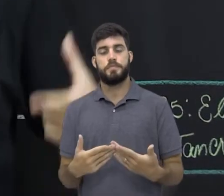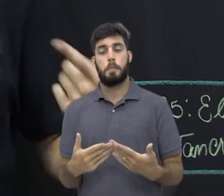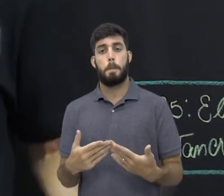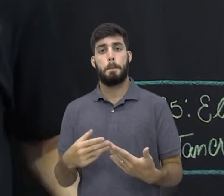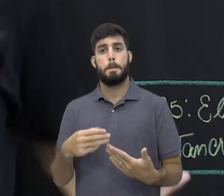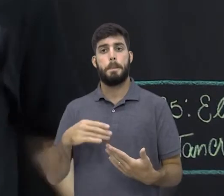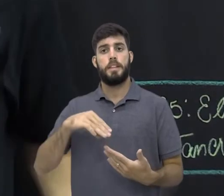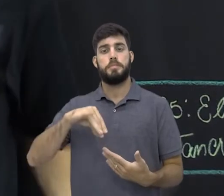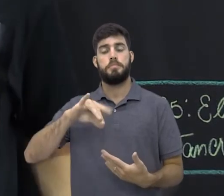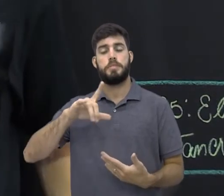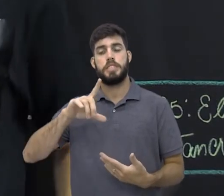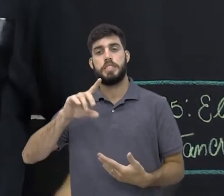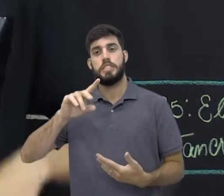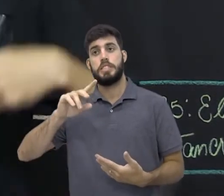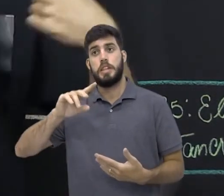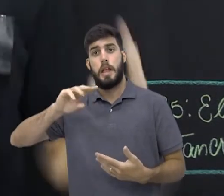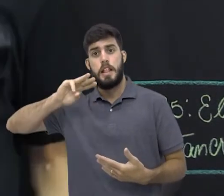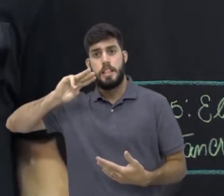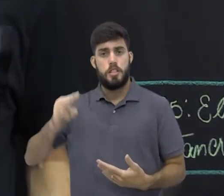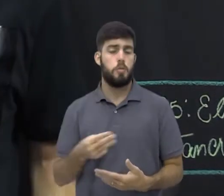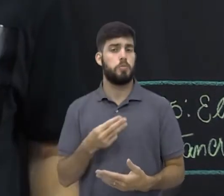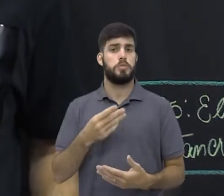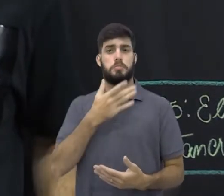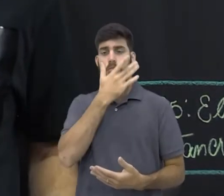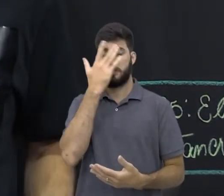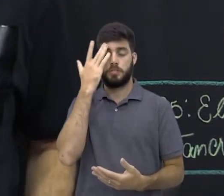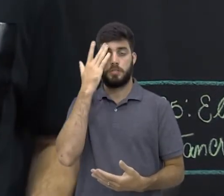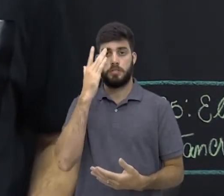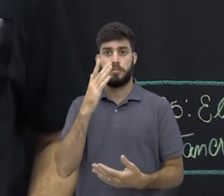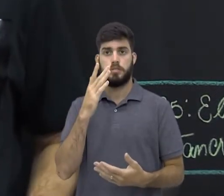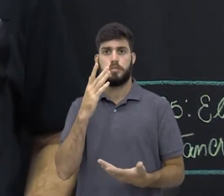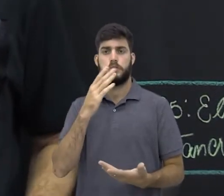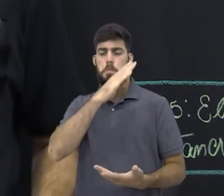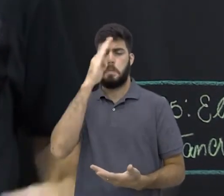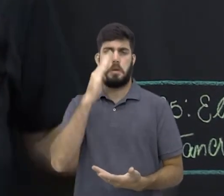milhões, eu estou falando de milhões de pessoas mesmo, nas maiores cidades do Brasil, né,